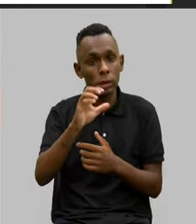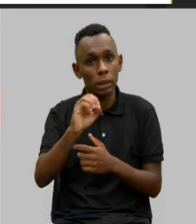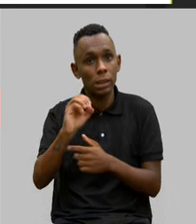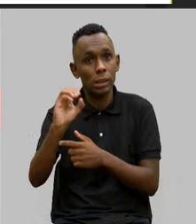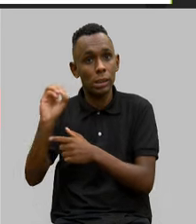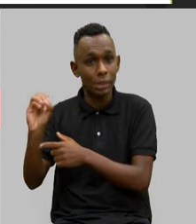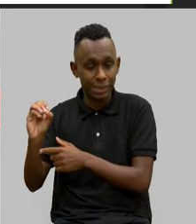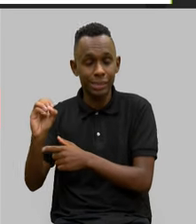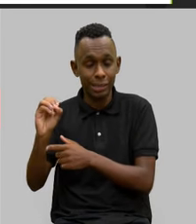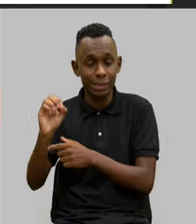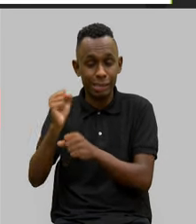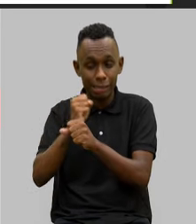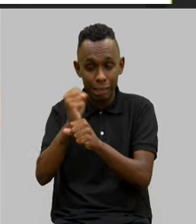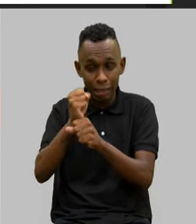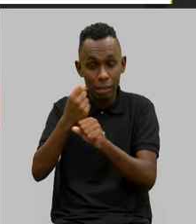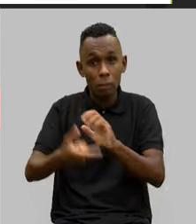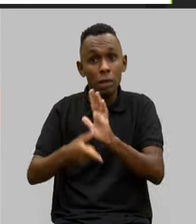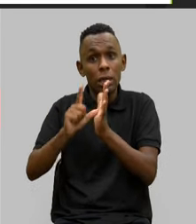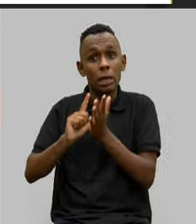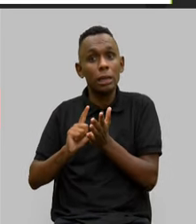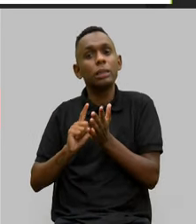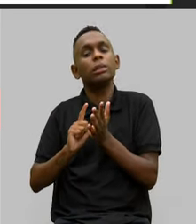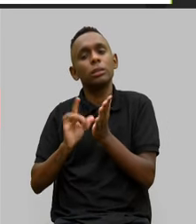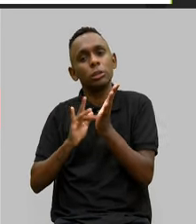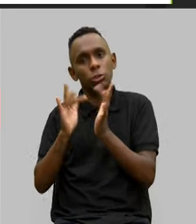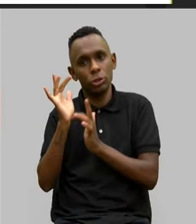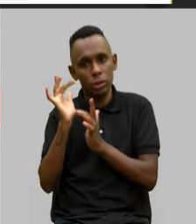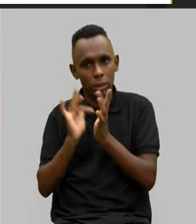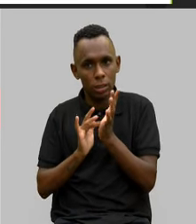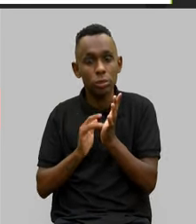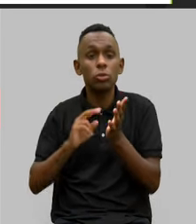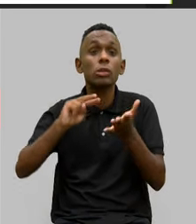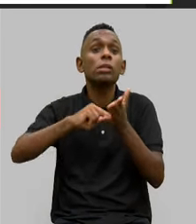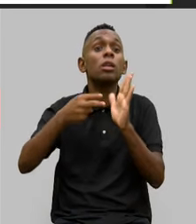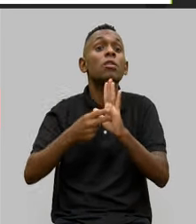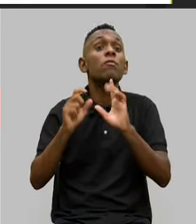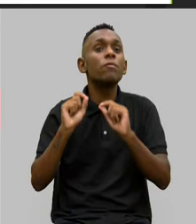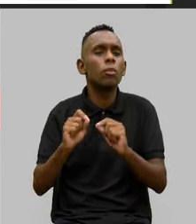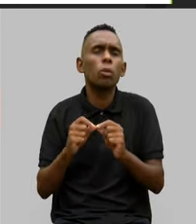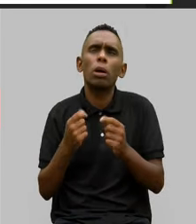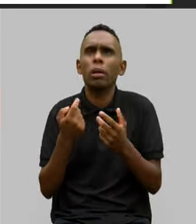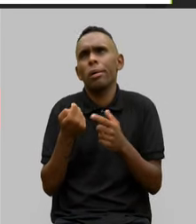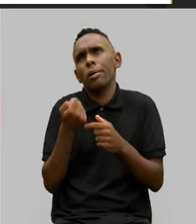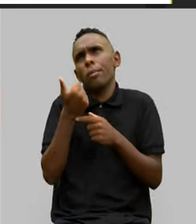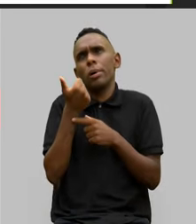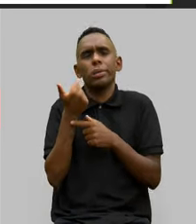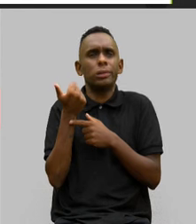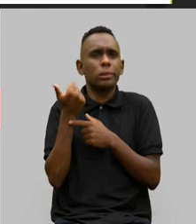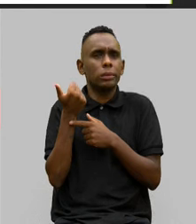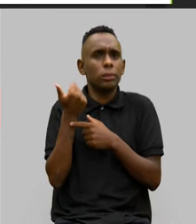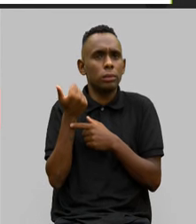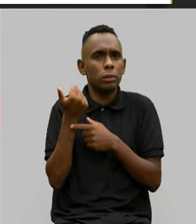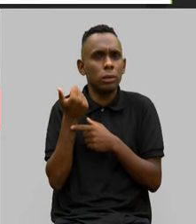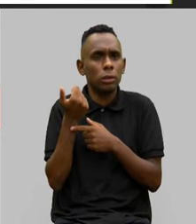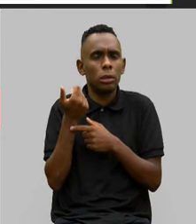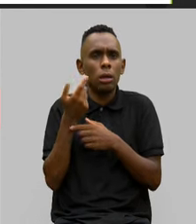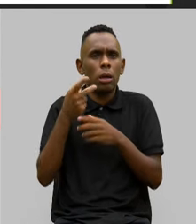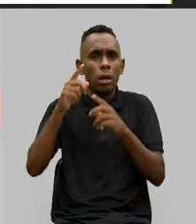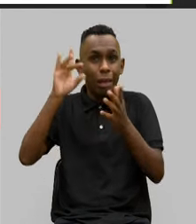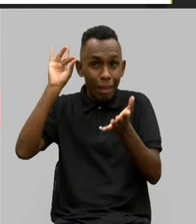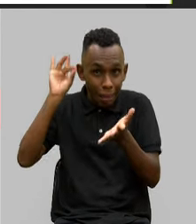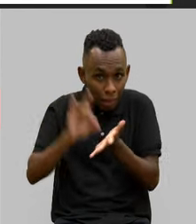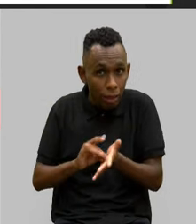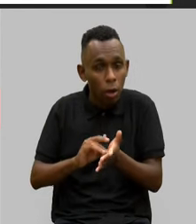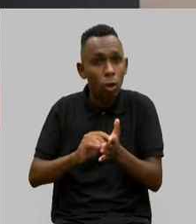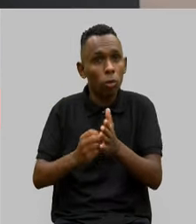4700 Anos Antes de Cristo Isso significa que nós estamos Beirando a um um consumo oficial